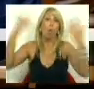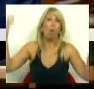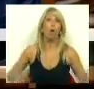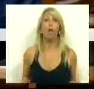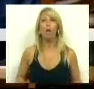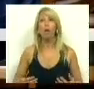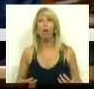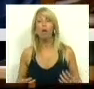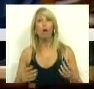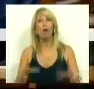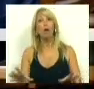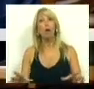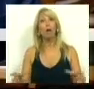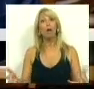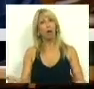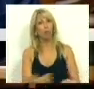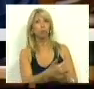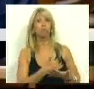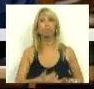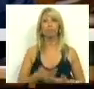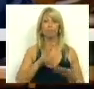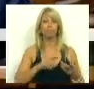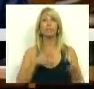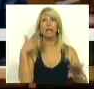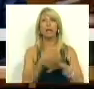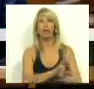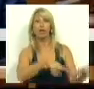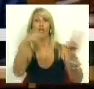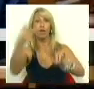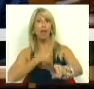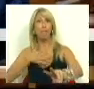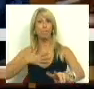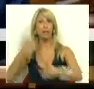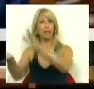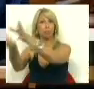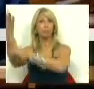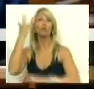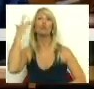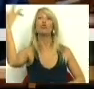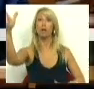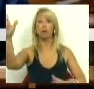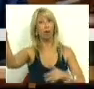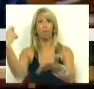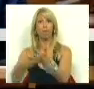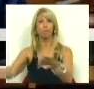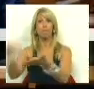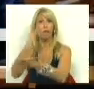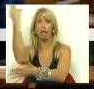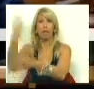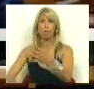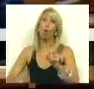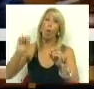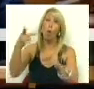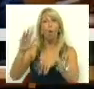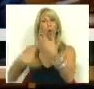são recebidas pela via de transferências para empresas que se vão criando no estrangeiro, continuando isentos de pagamento de impostos ou continuando a